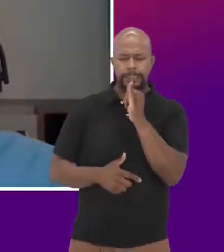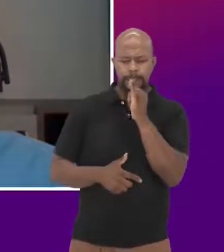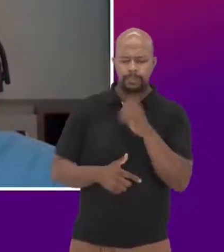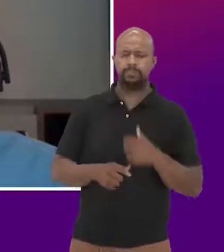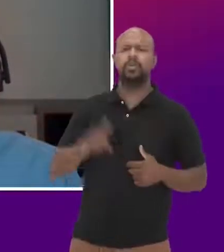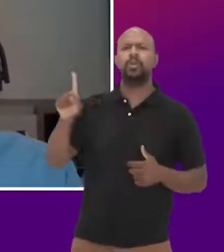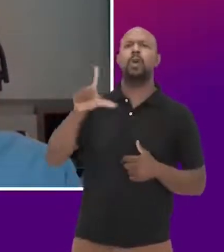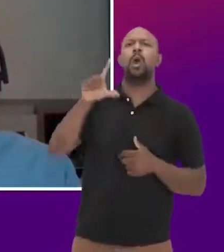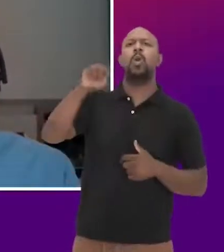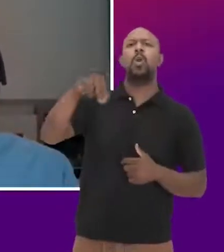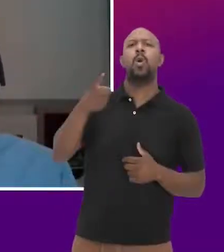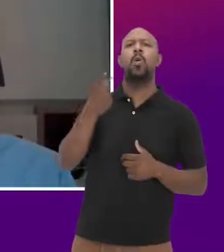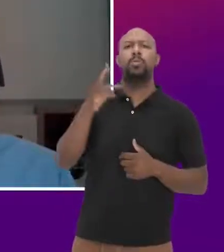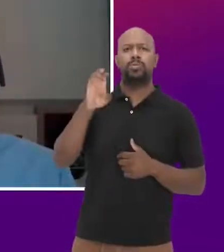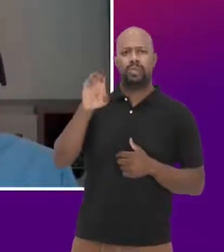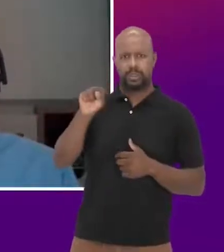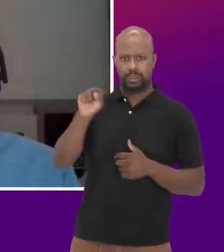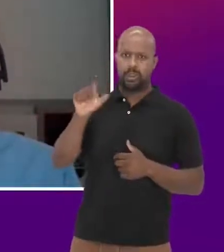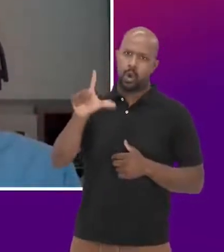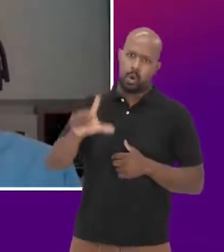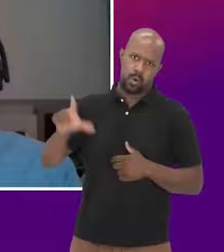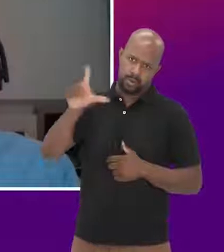Em Londres, onde eu estou morando,